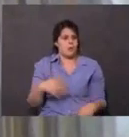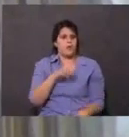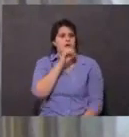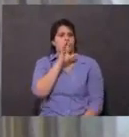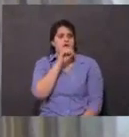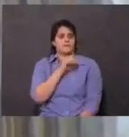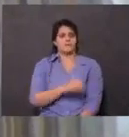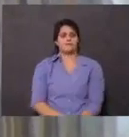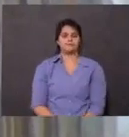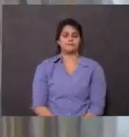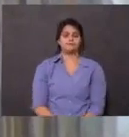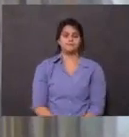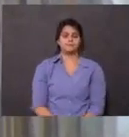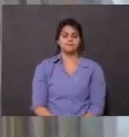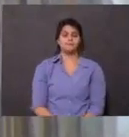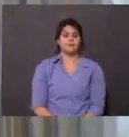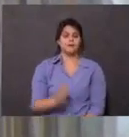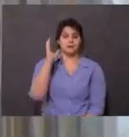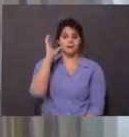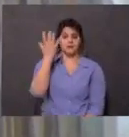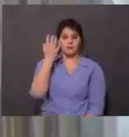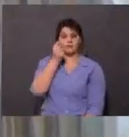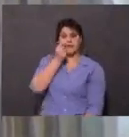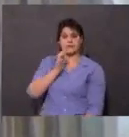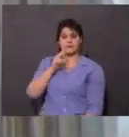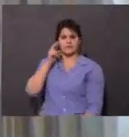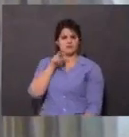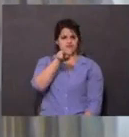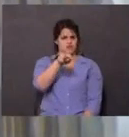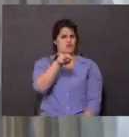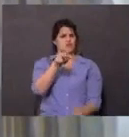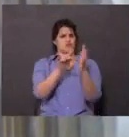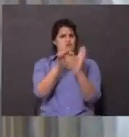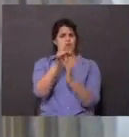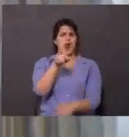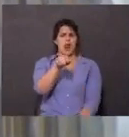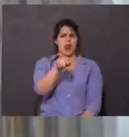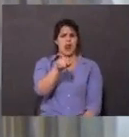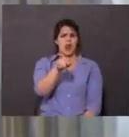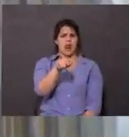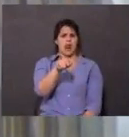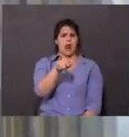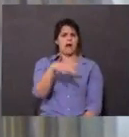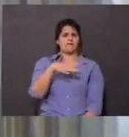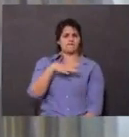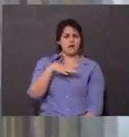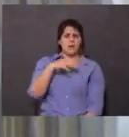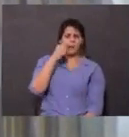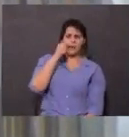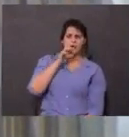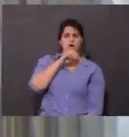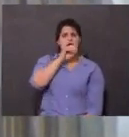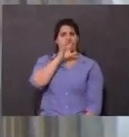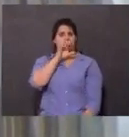respostas. Quando viram Jesus, seus pais ficaram